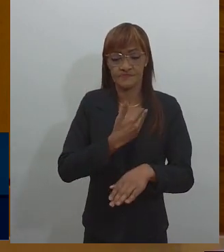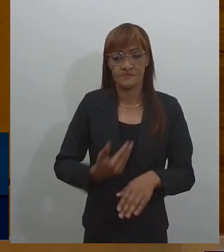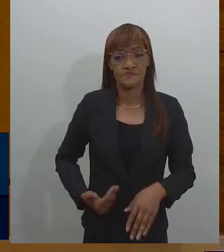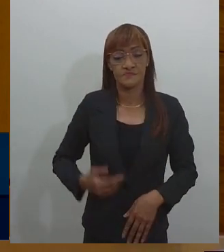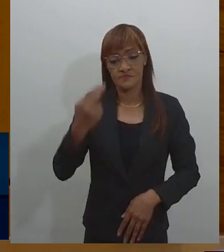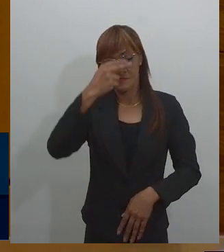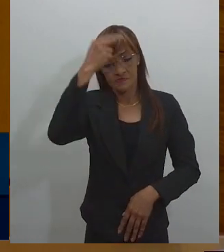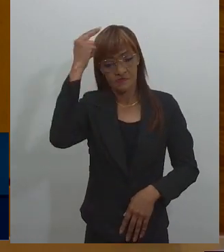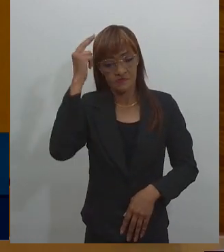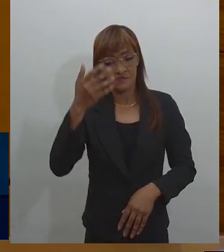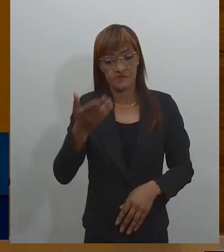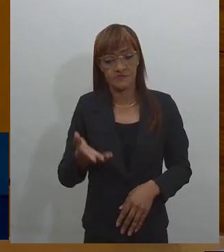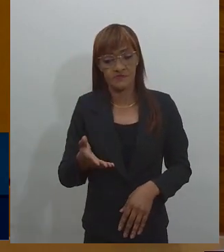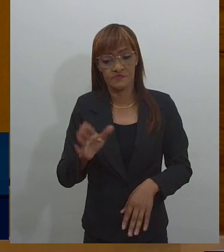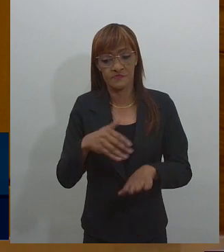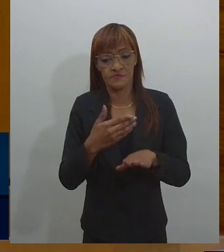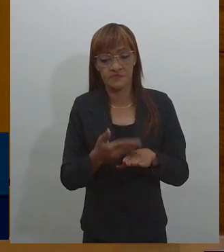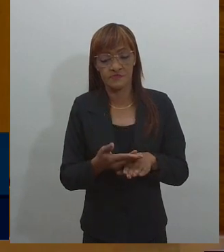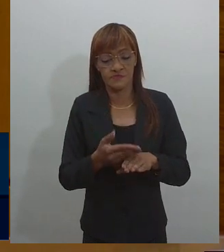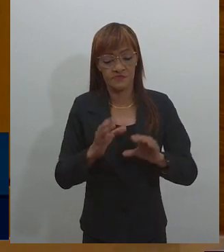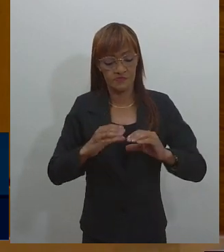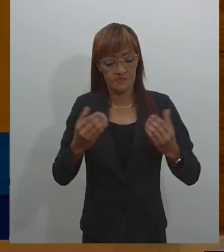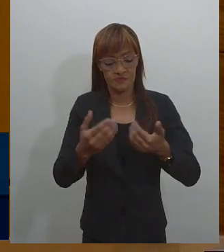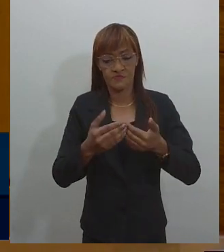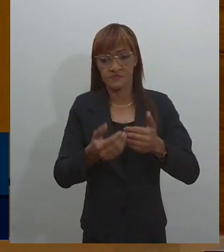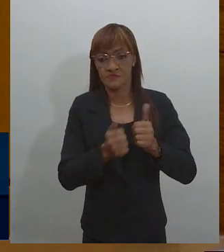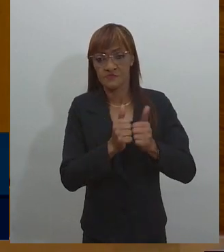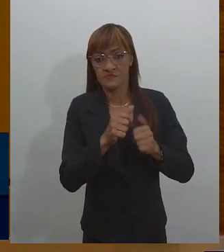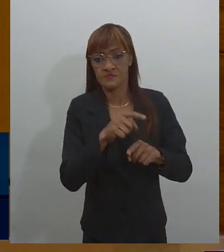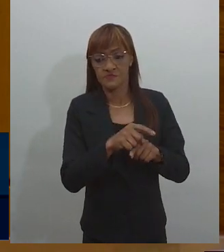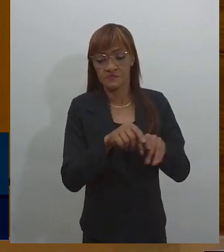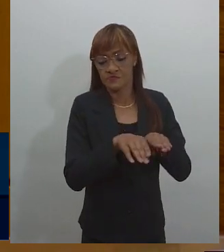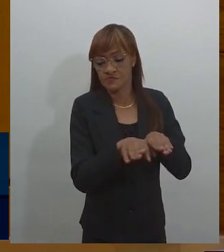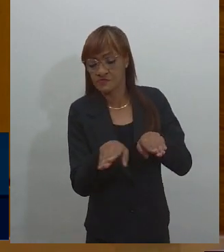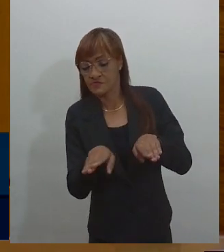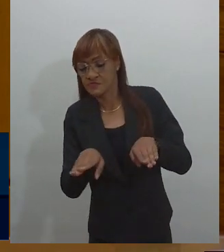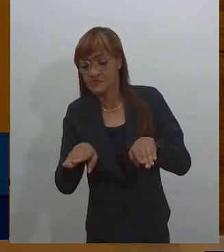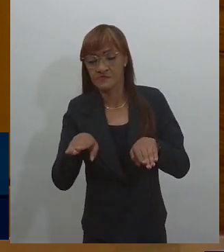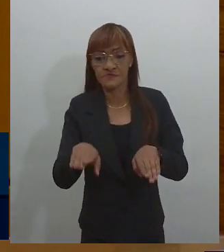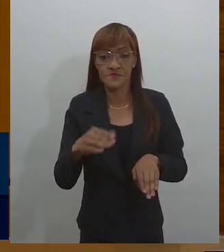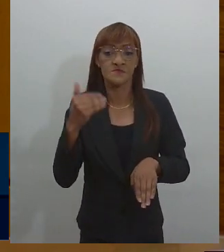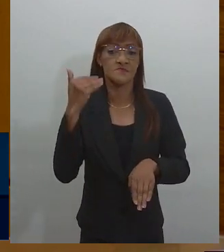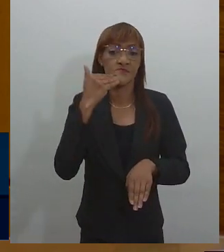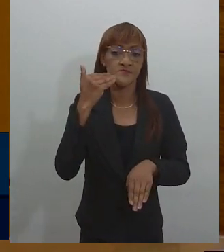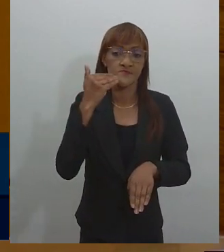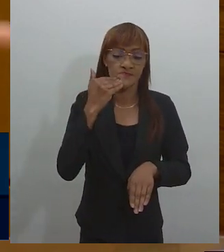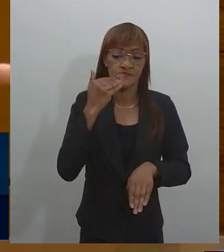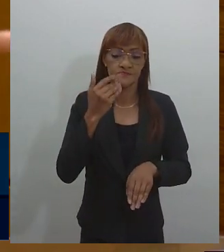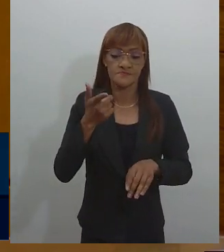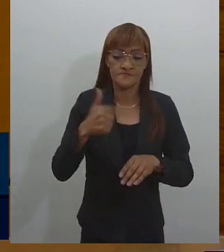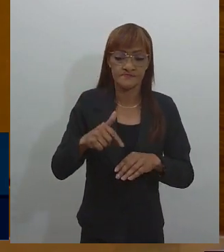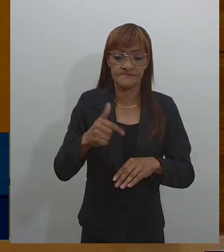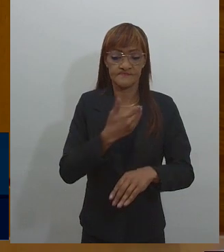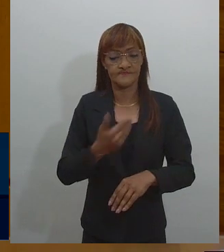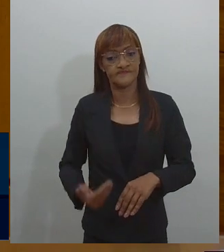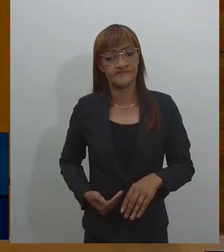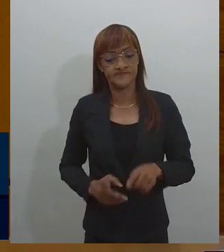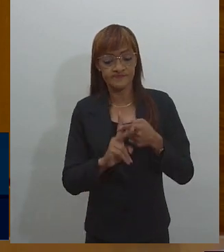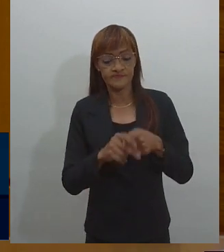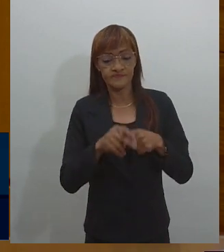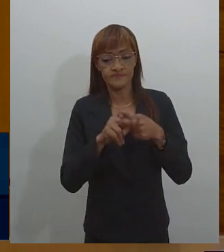ginásio, sentido Serra do Machado, cheio de buracos e cheio de remendos. O governo conserta e no outro mês já estoura de